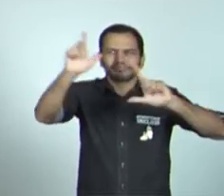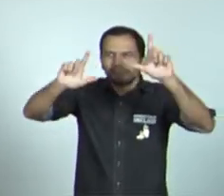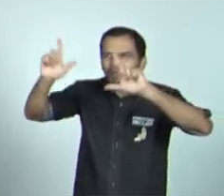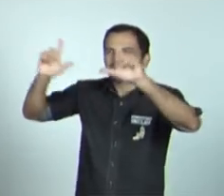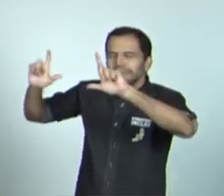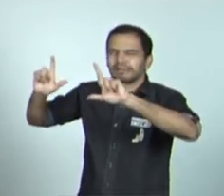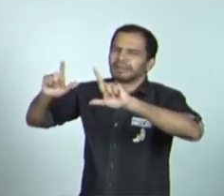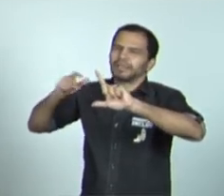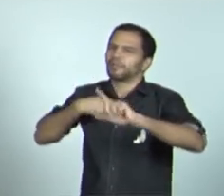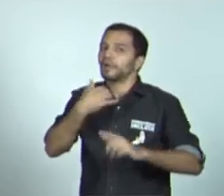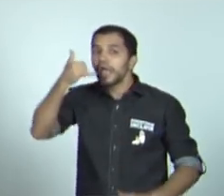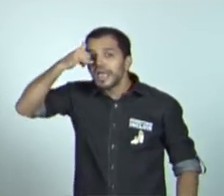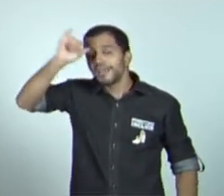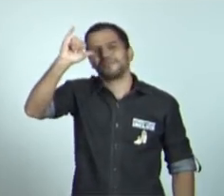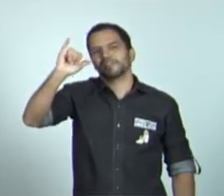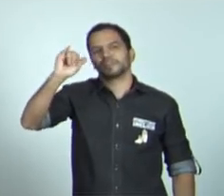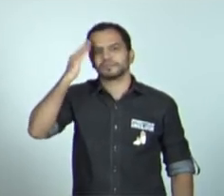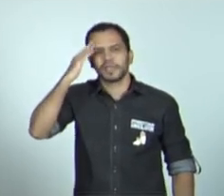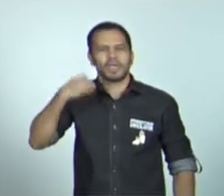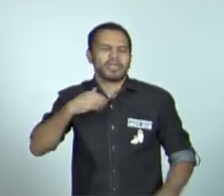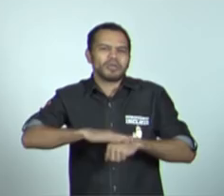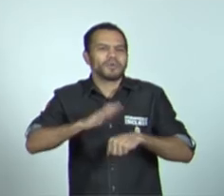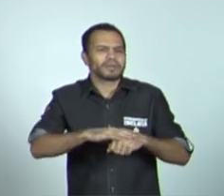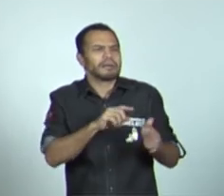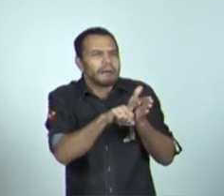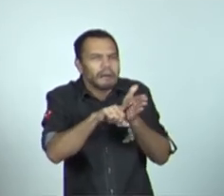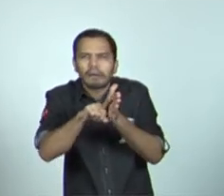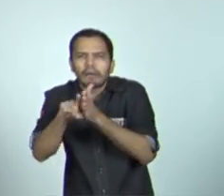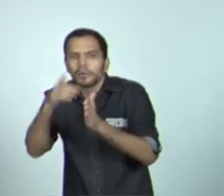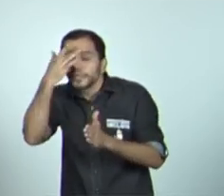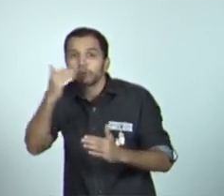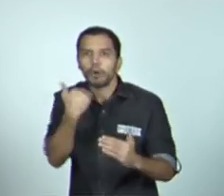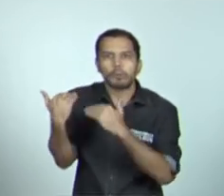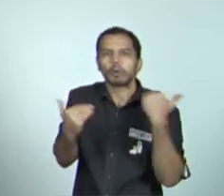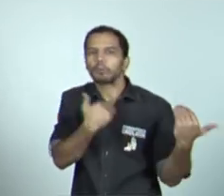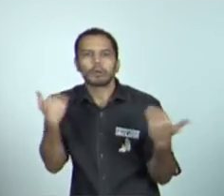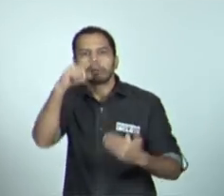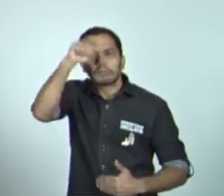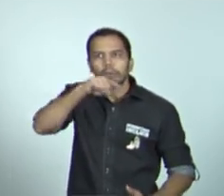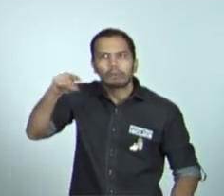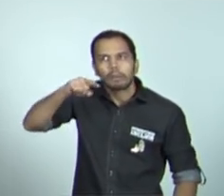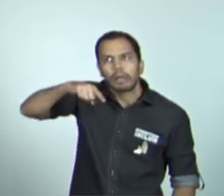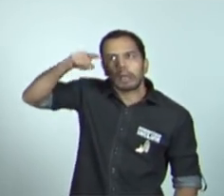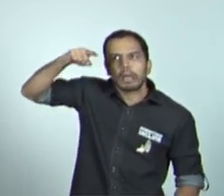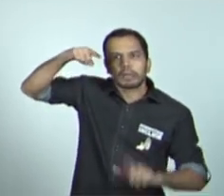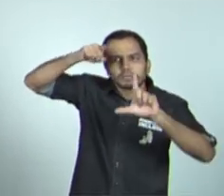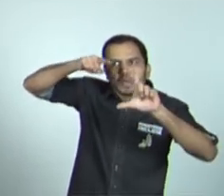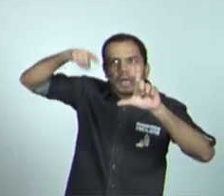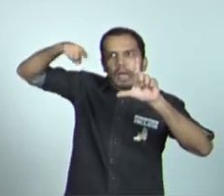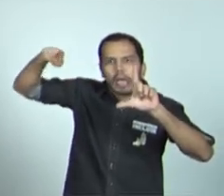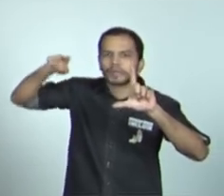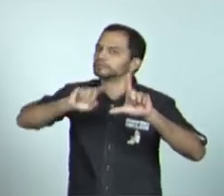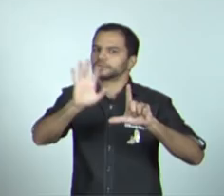pronto não fica o dia inteiro vendo quem morreu que ele morreu que eu assistente de saúde e falou isso que o médico falou aquilo porque não vai ter